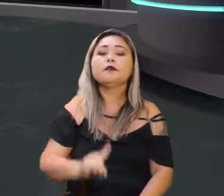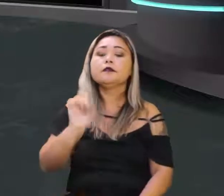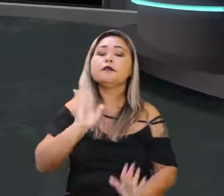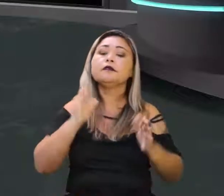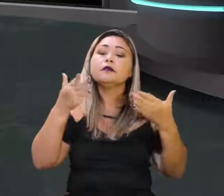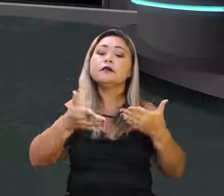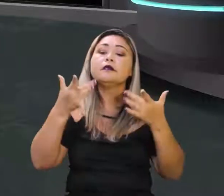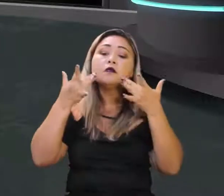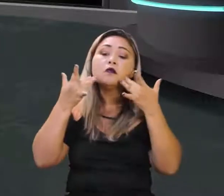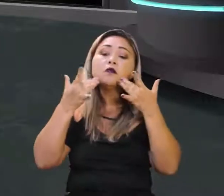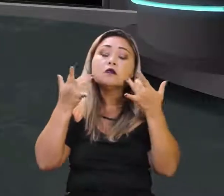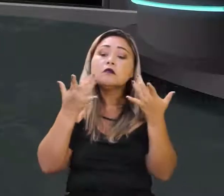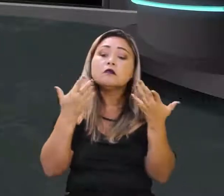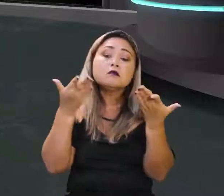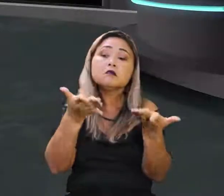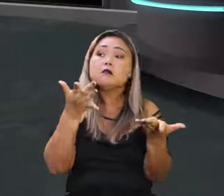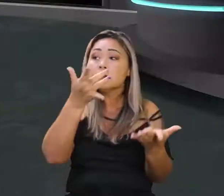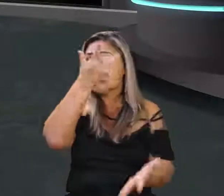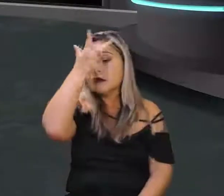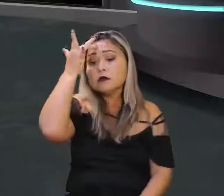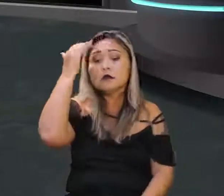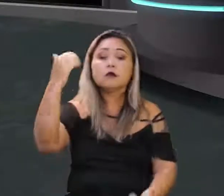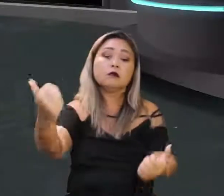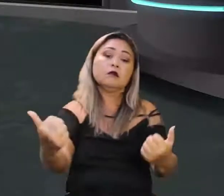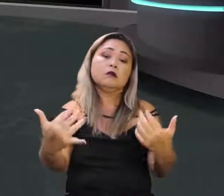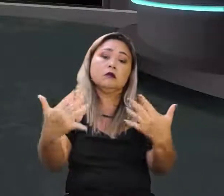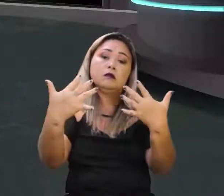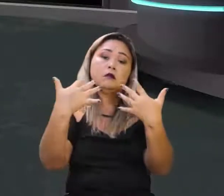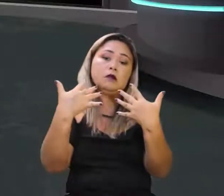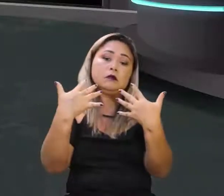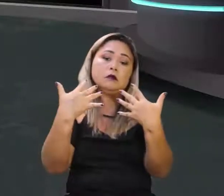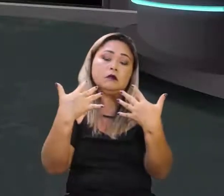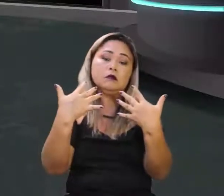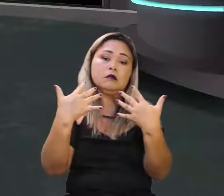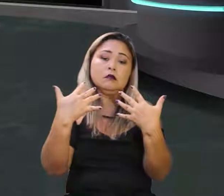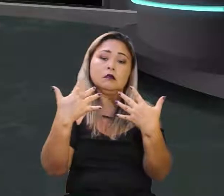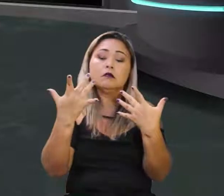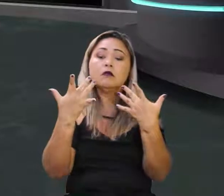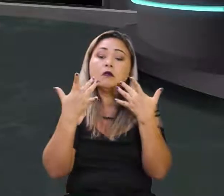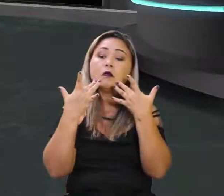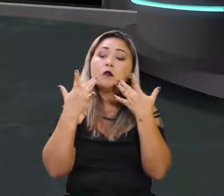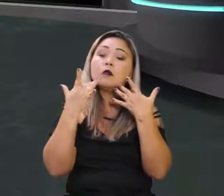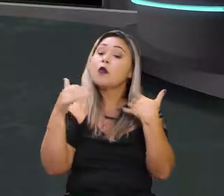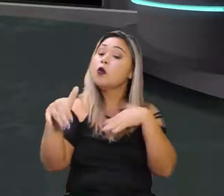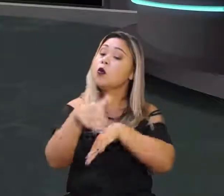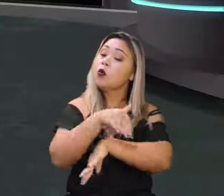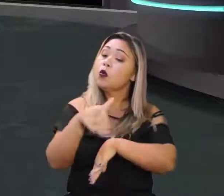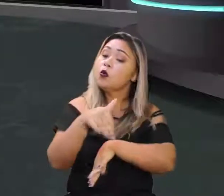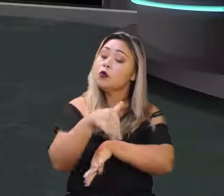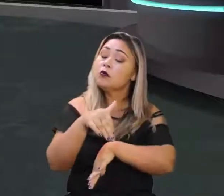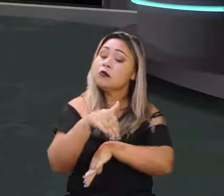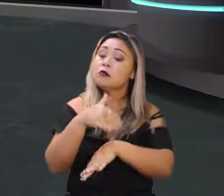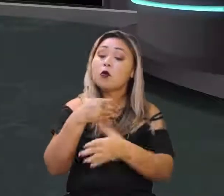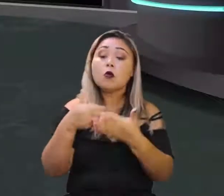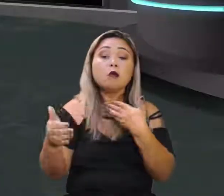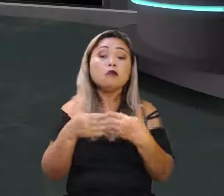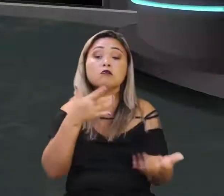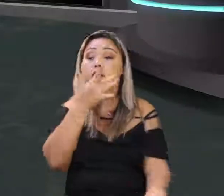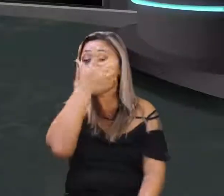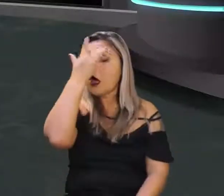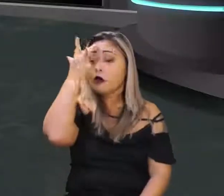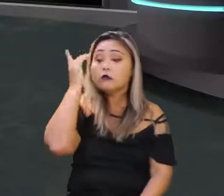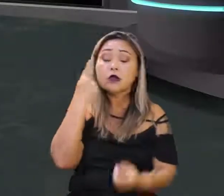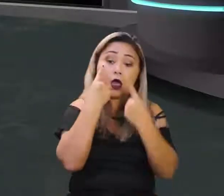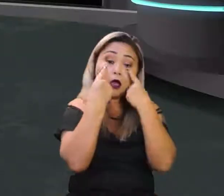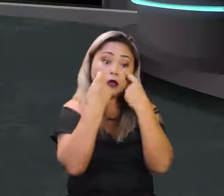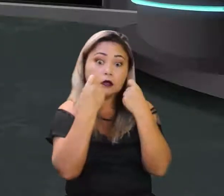dirige o teatro? Se dirige às pessoas, né? O público, somente o teatro de rua, para qualquer pessoa que tem